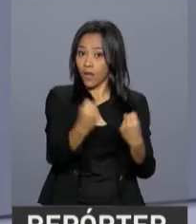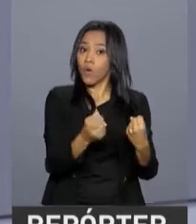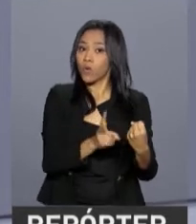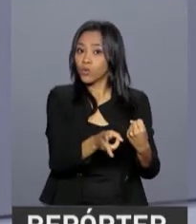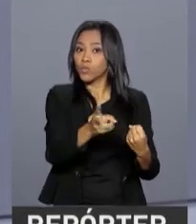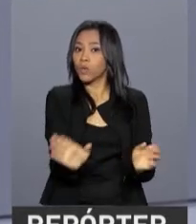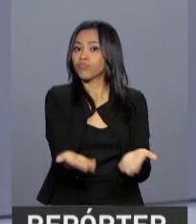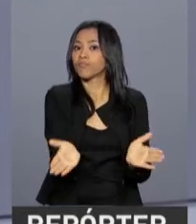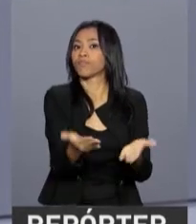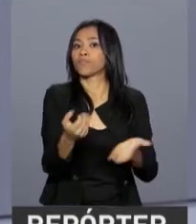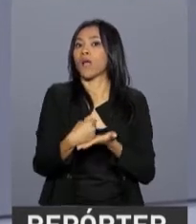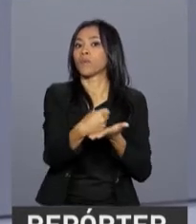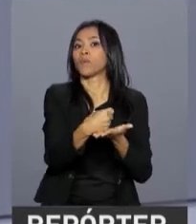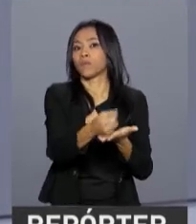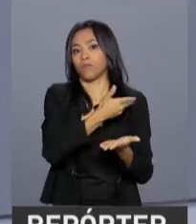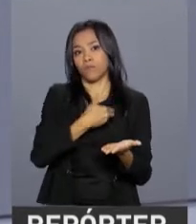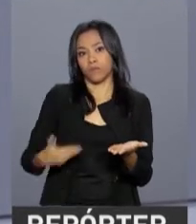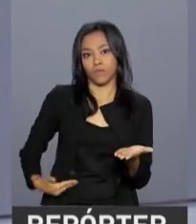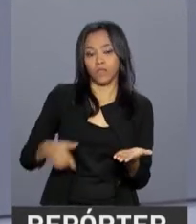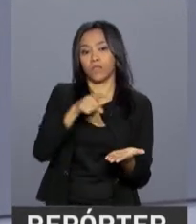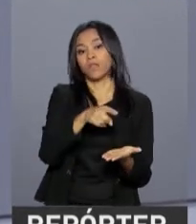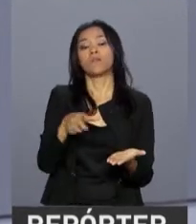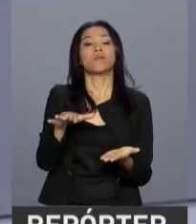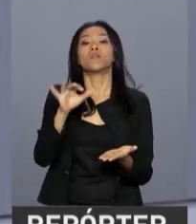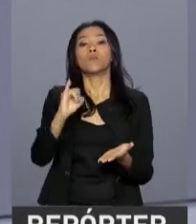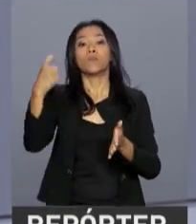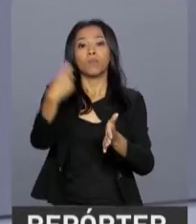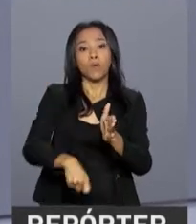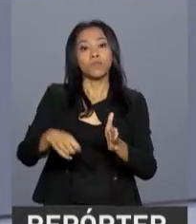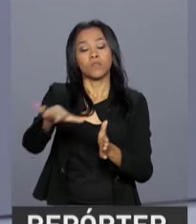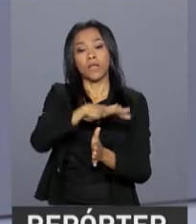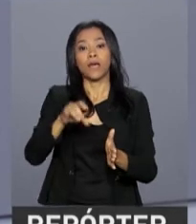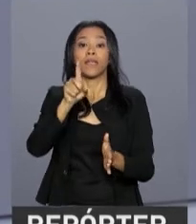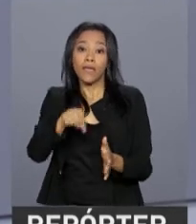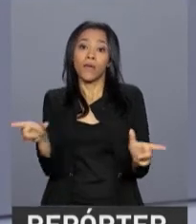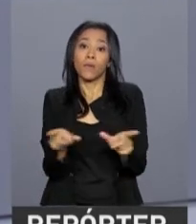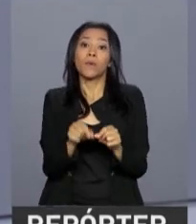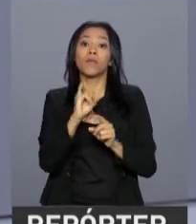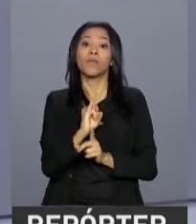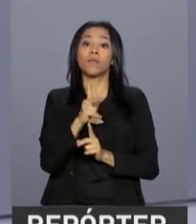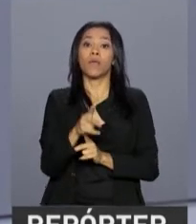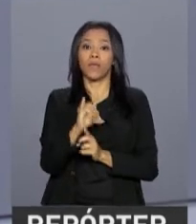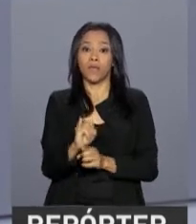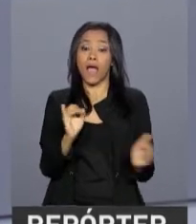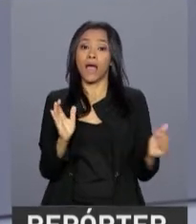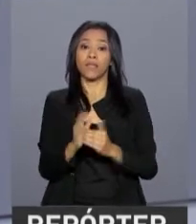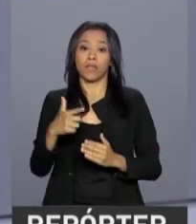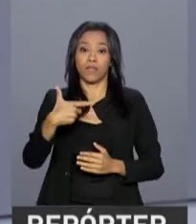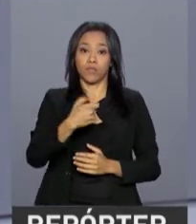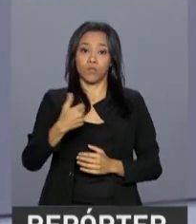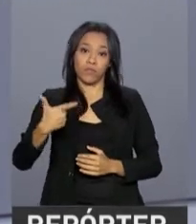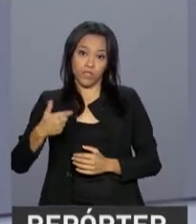recebendo incentivos fiscais de crédito do Imposto sobre Produtos Industrializados, o IPI, até 2025.